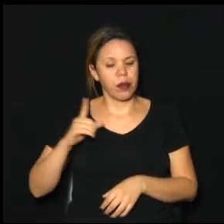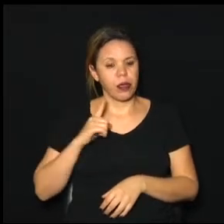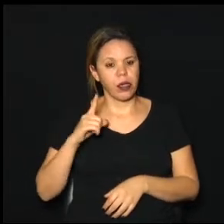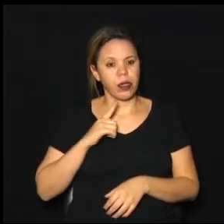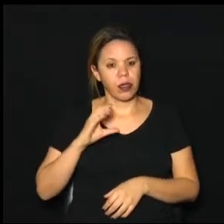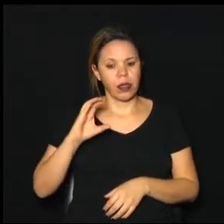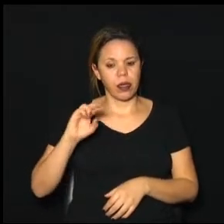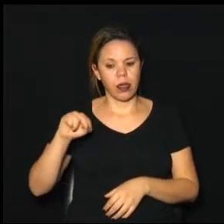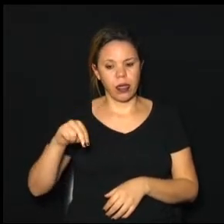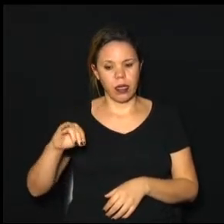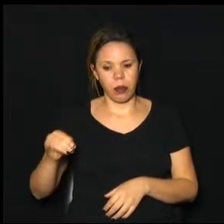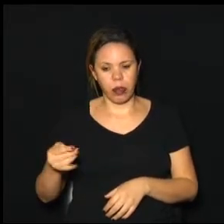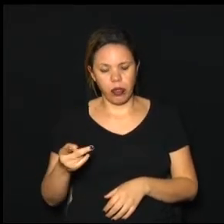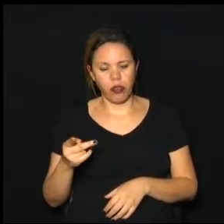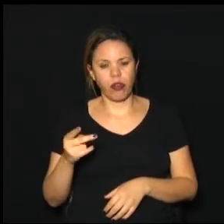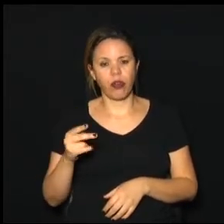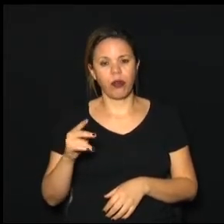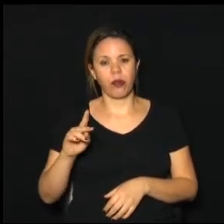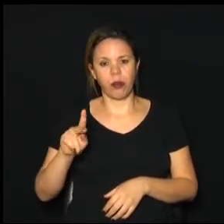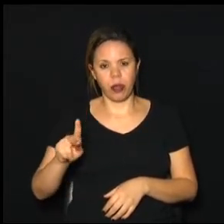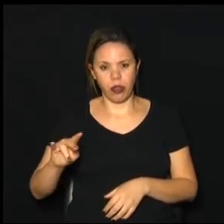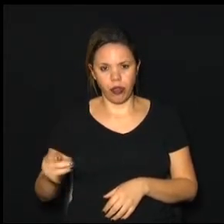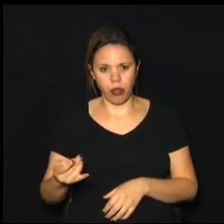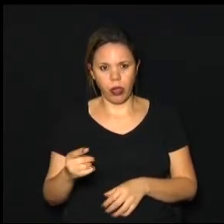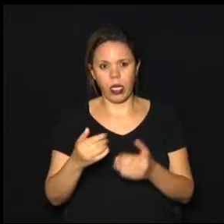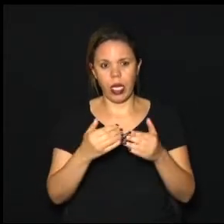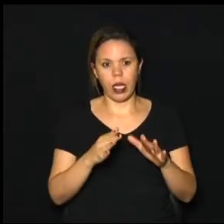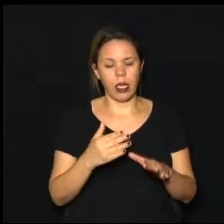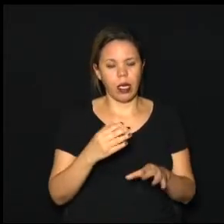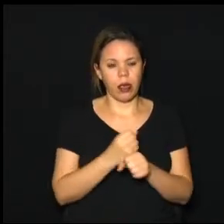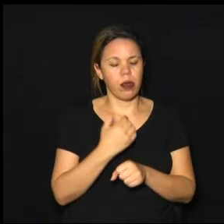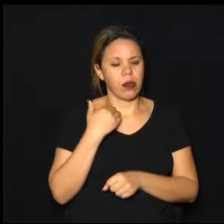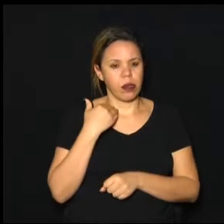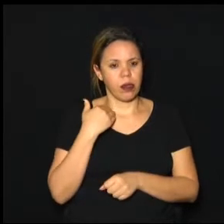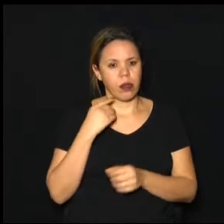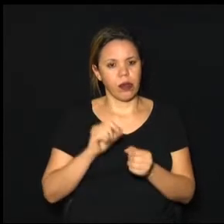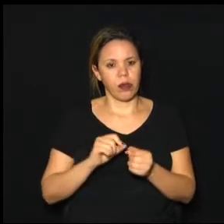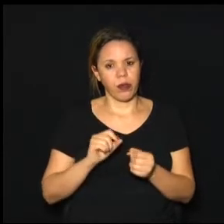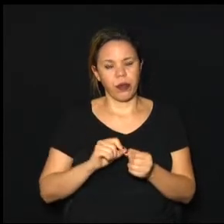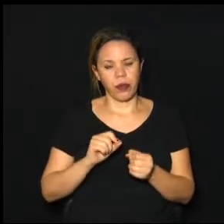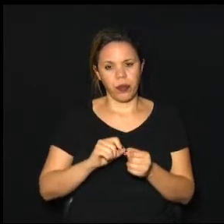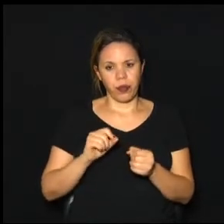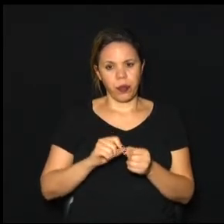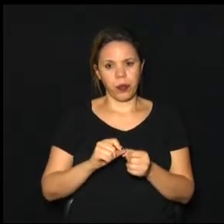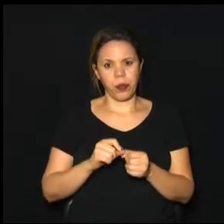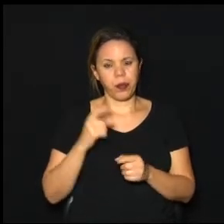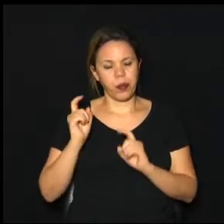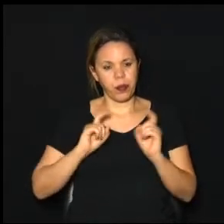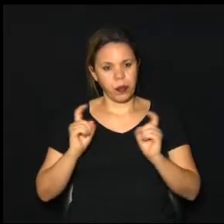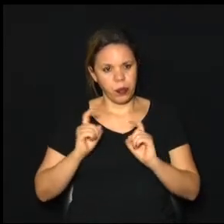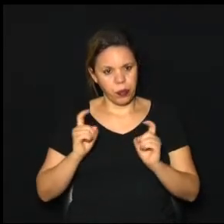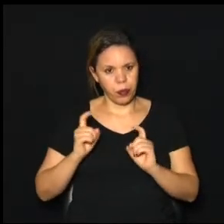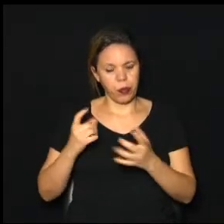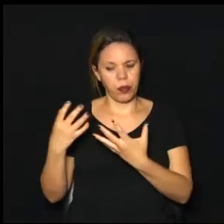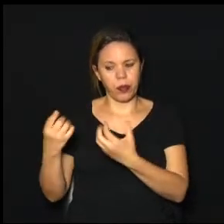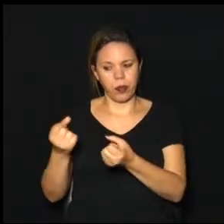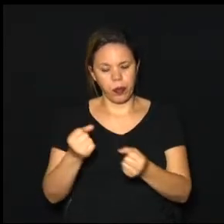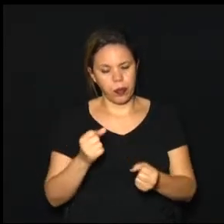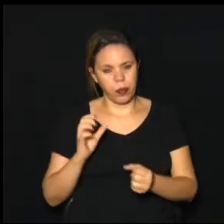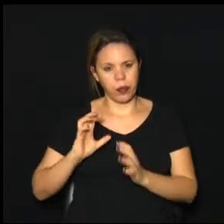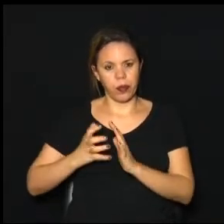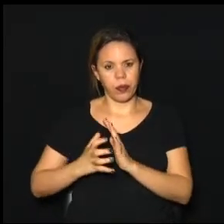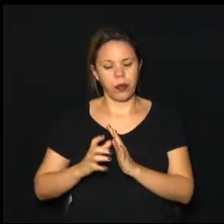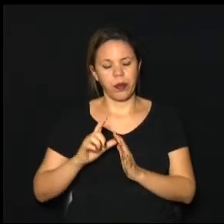seu CNPJ e abrir a conta bancária. Então, foi feito a convenção partidária, depois da